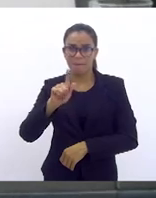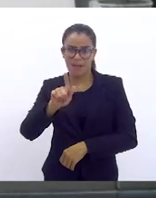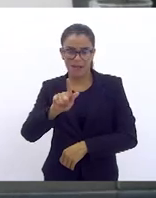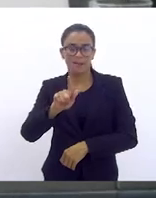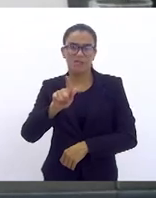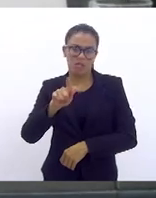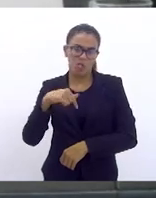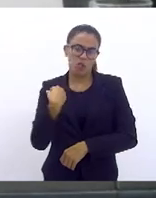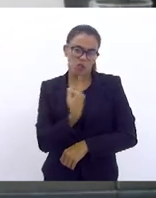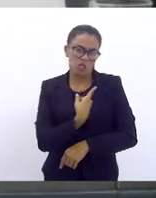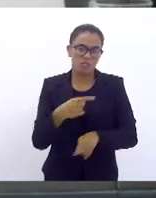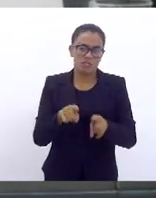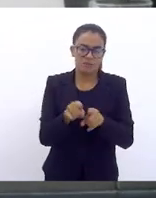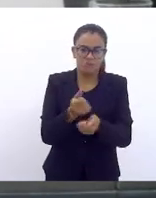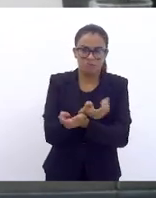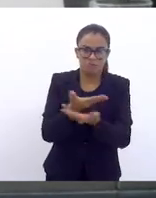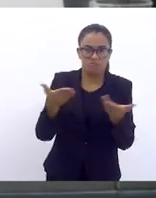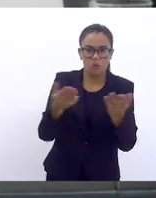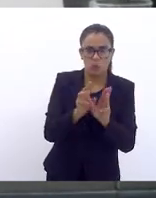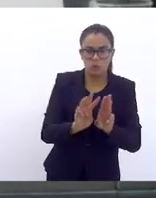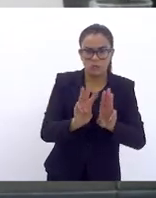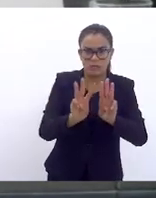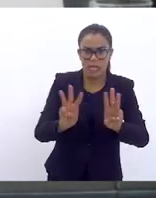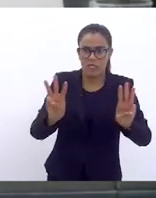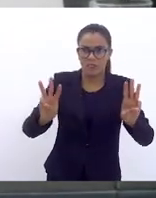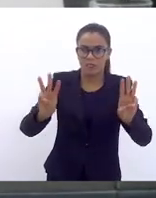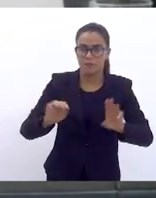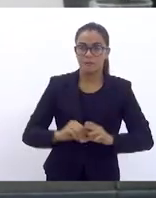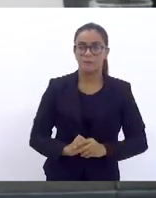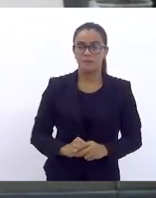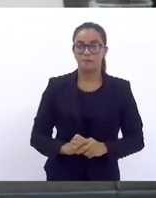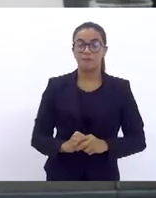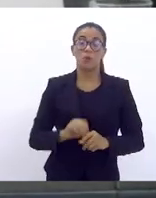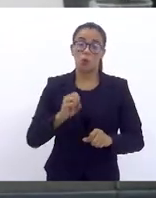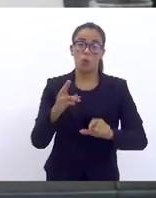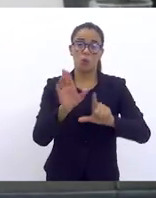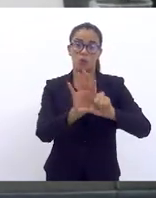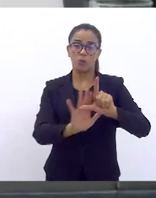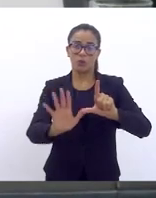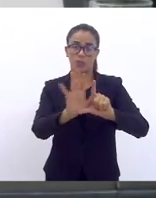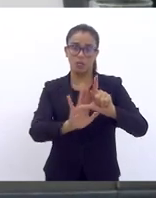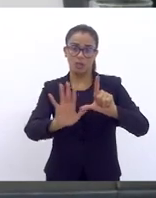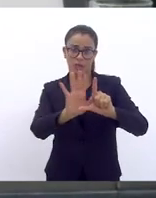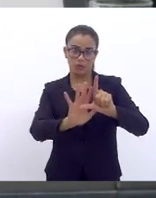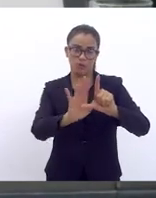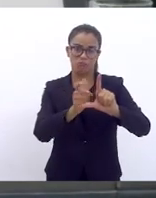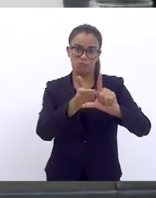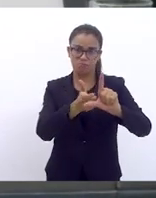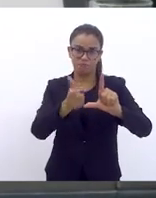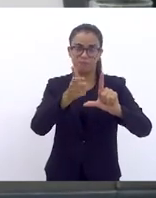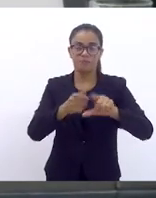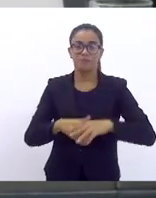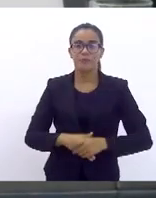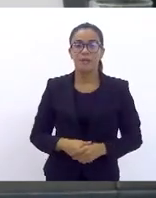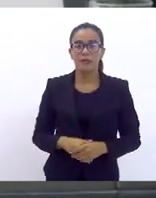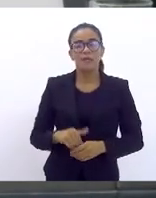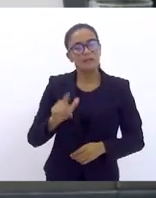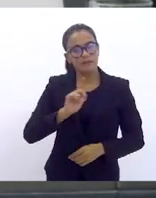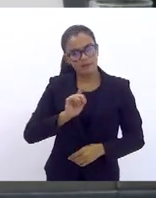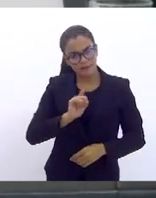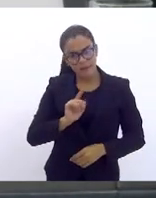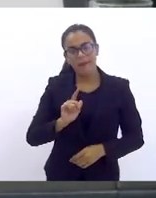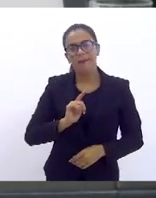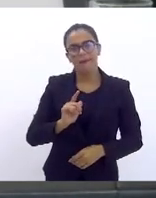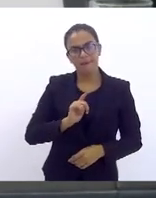e nós disponibilizamos mais tarde quem não conseguir pegar e o QR Code então nós temos uma base de dados